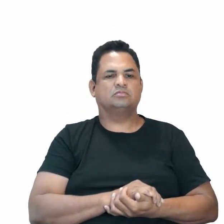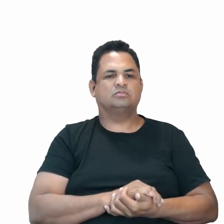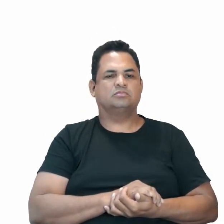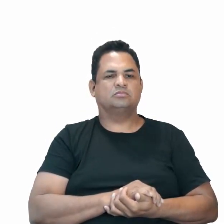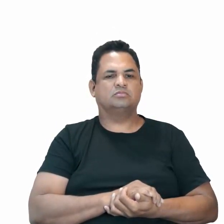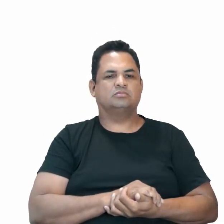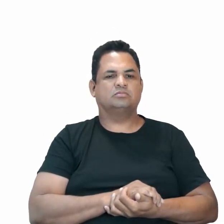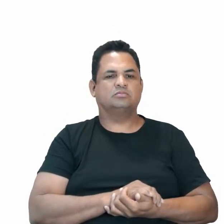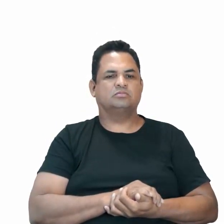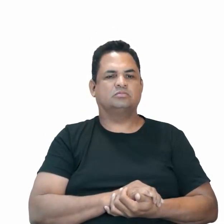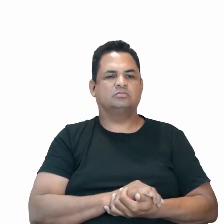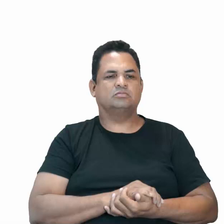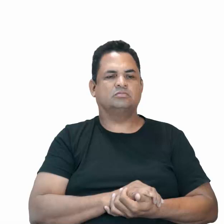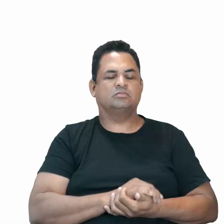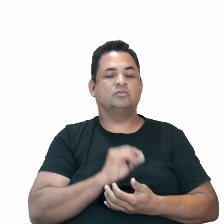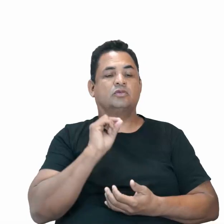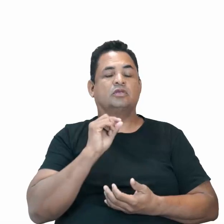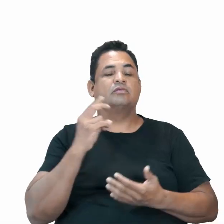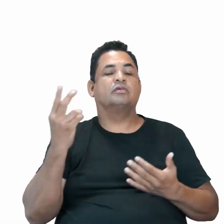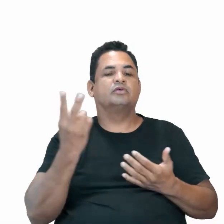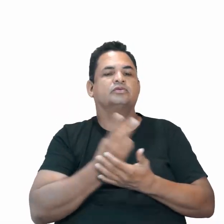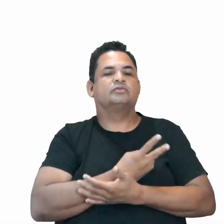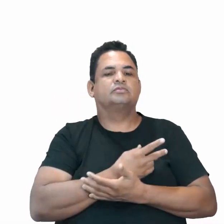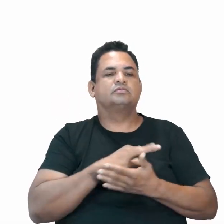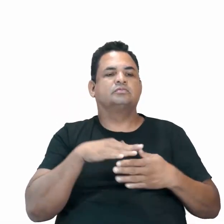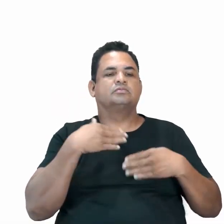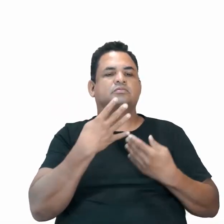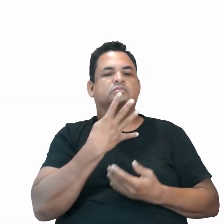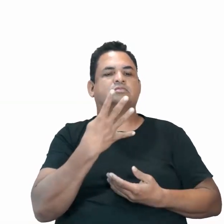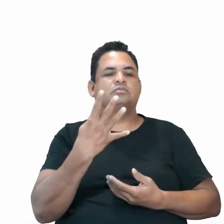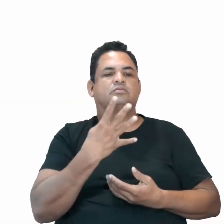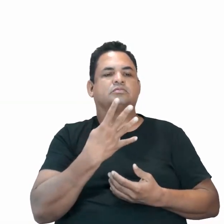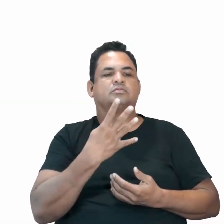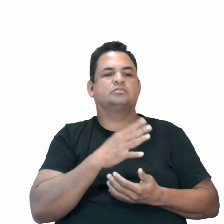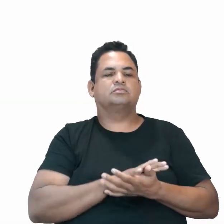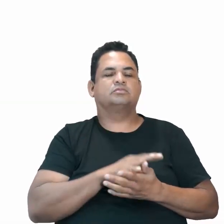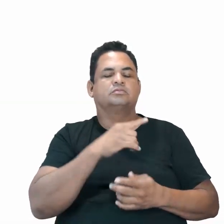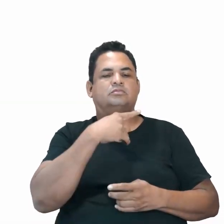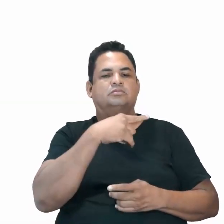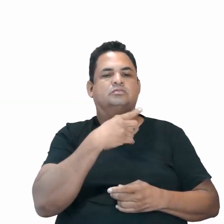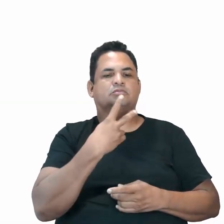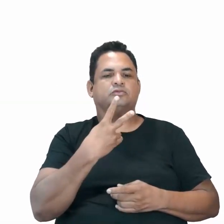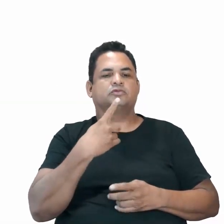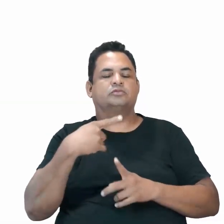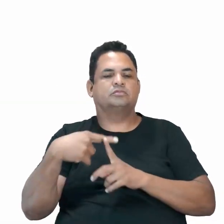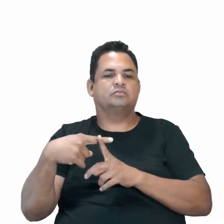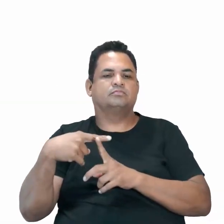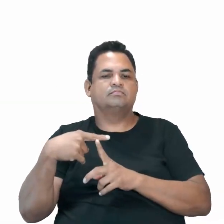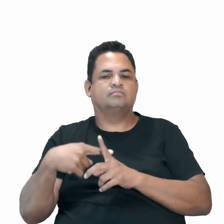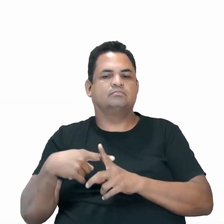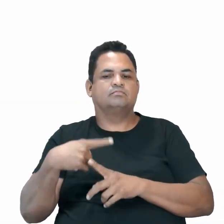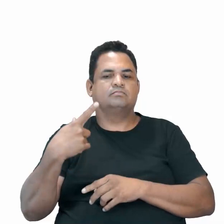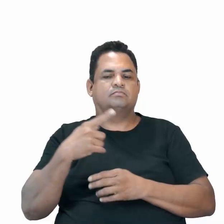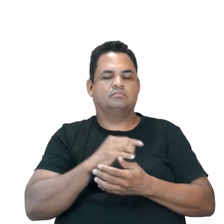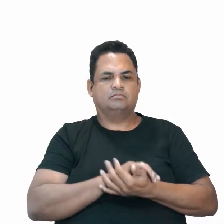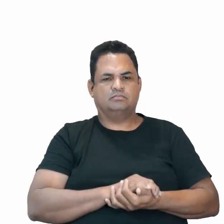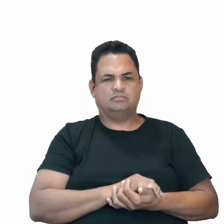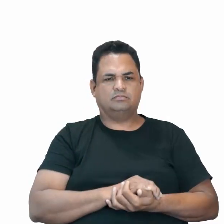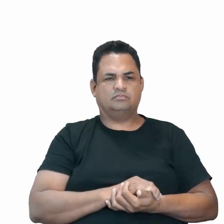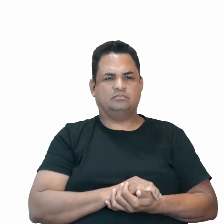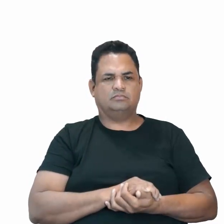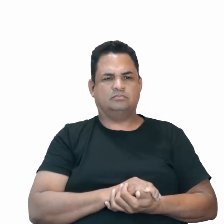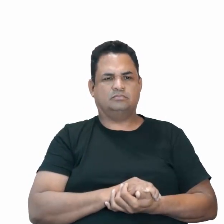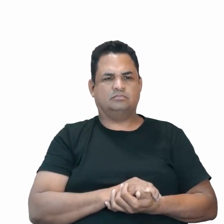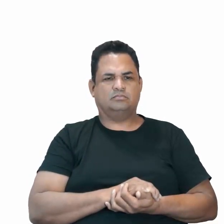Justamente. O que vai acontecer? 4 negativo e 2 positivo. Vamos lá. Eu vou colocar aqui, ó. Apagar. 1,